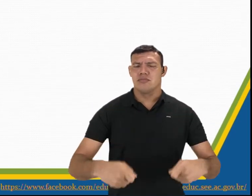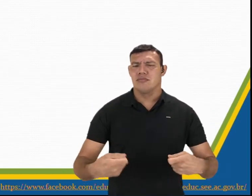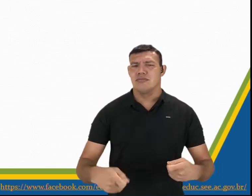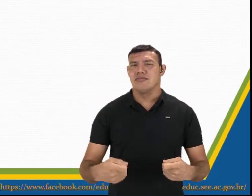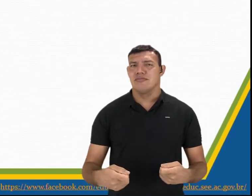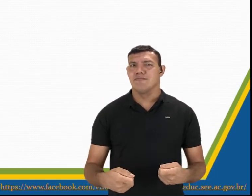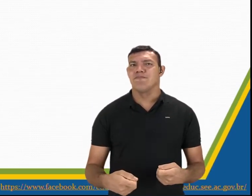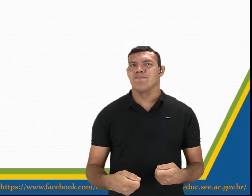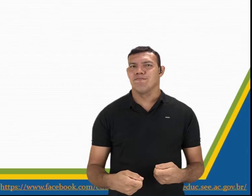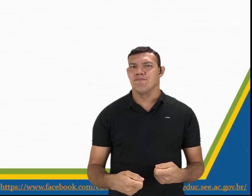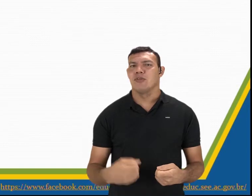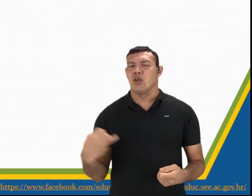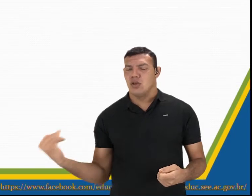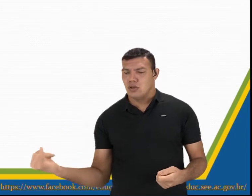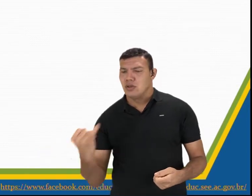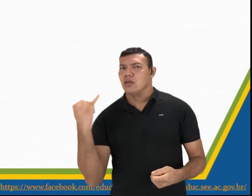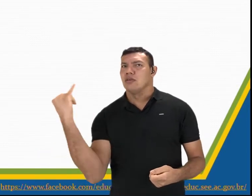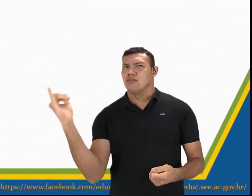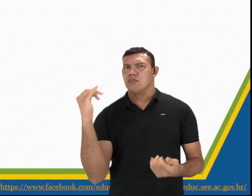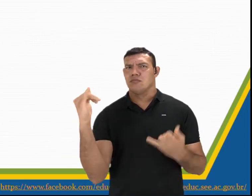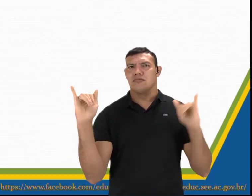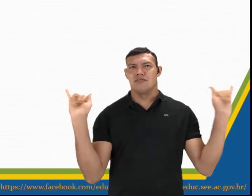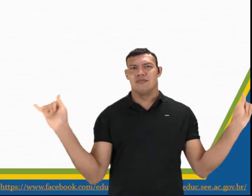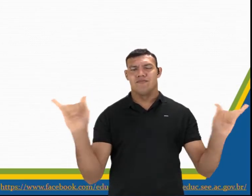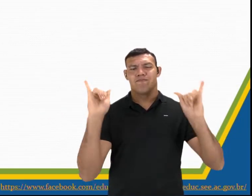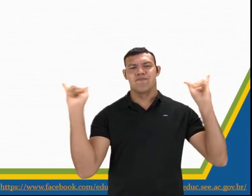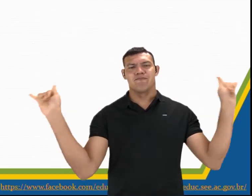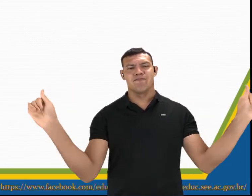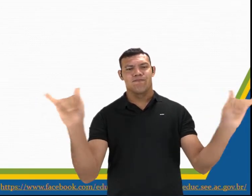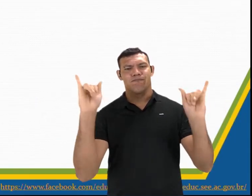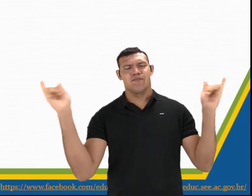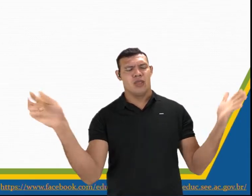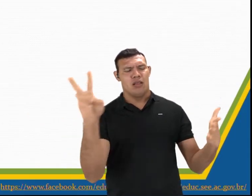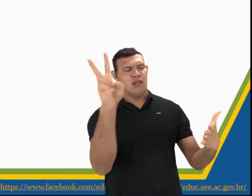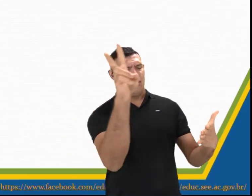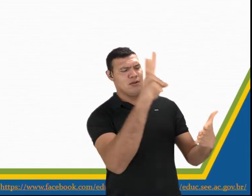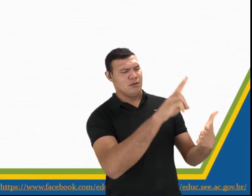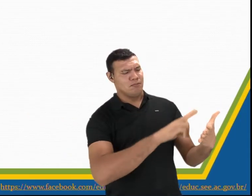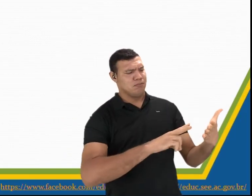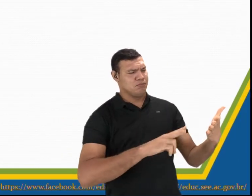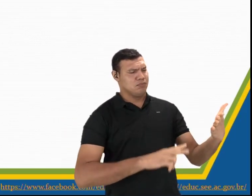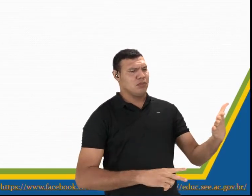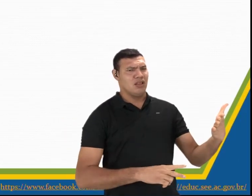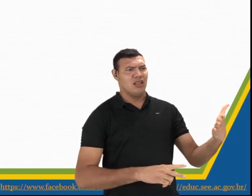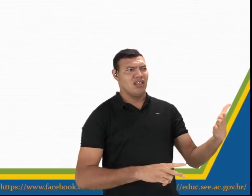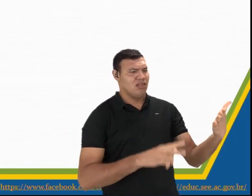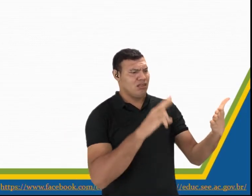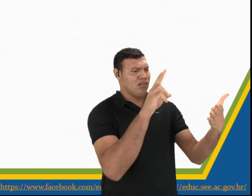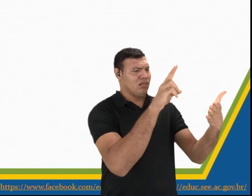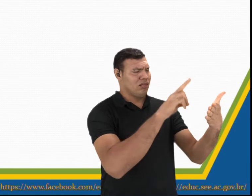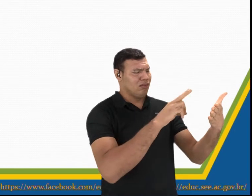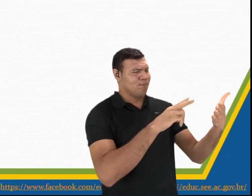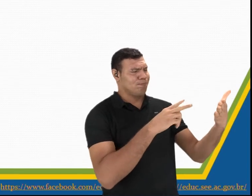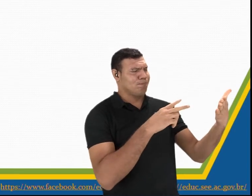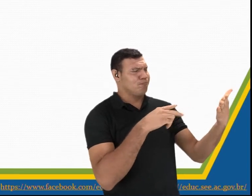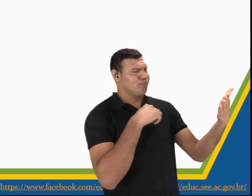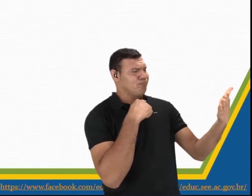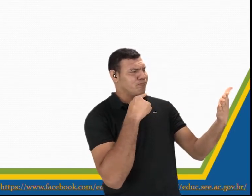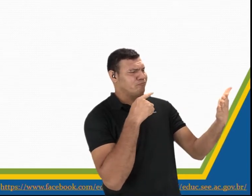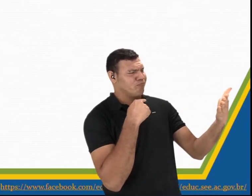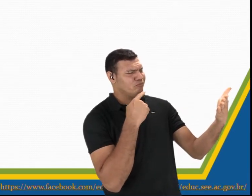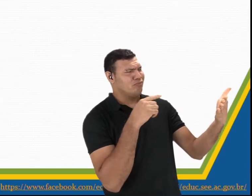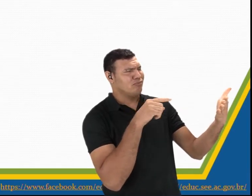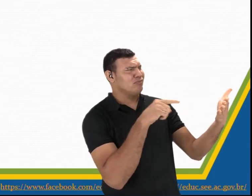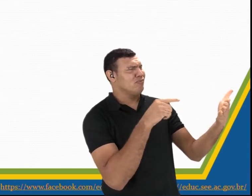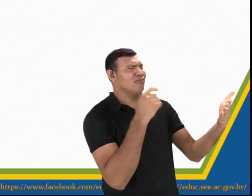notícias às vezes. Às vezes a gente vai lendo e chega ao final ainda com dúvidas do que leu